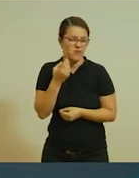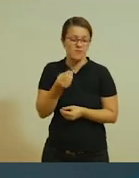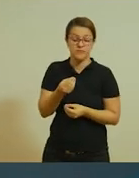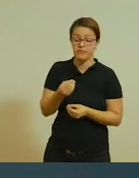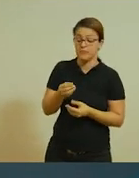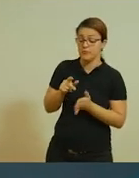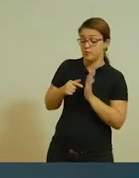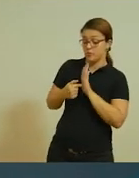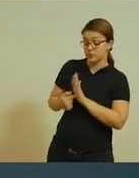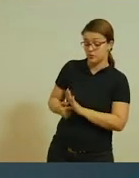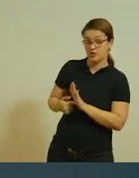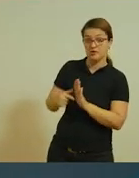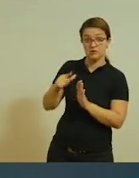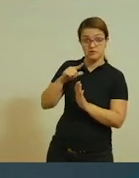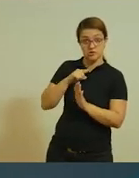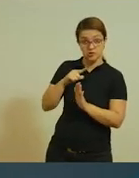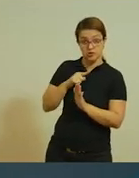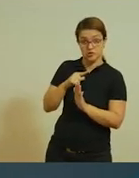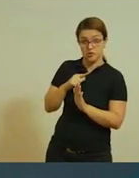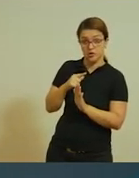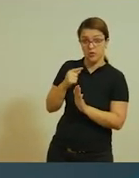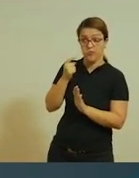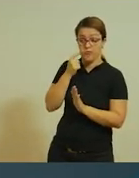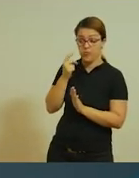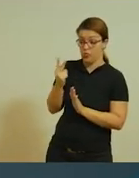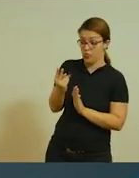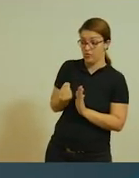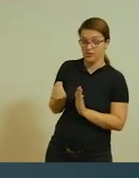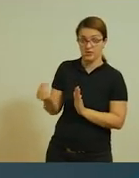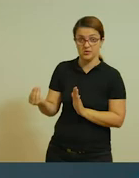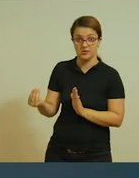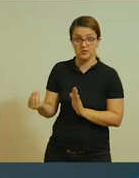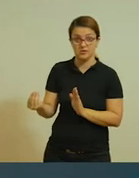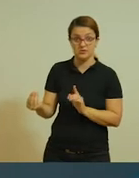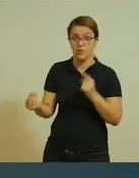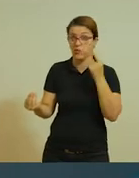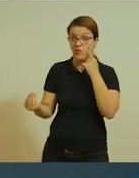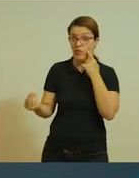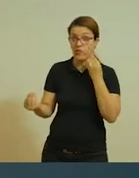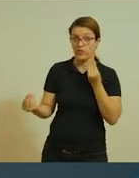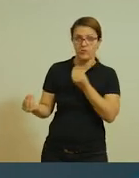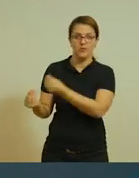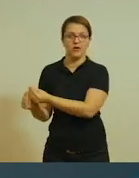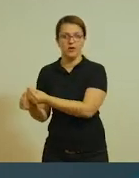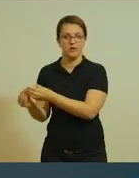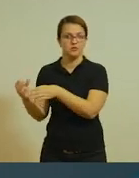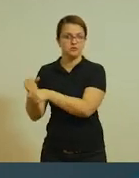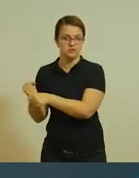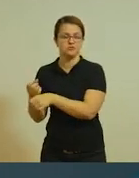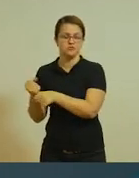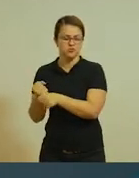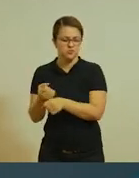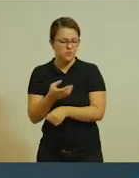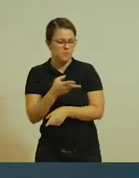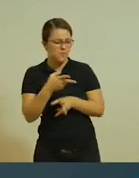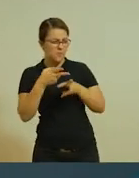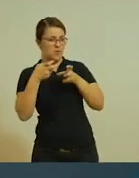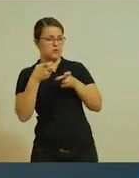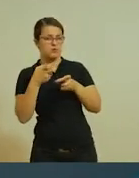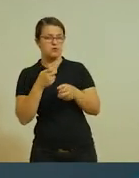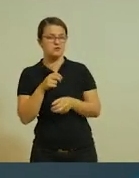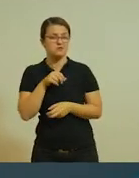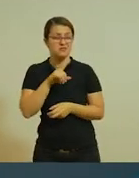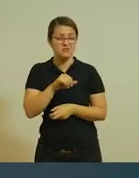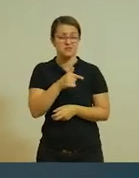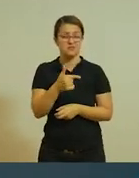a situação com ela, que ela tinha duas balinhas e ganhou mais uma balinha, isso vai fazer mais sentido para ela. Se não tiver